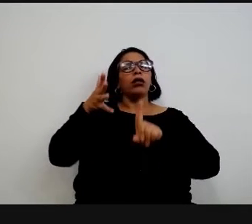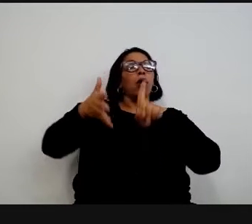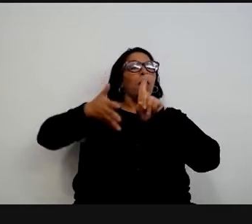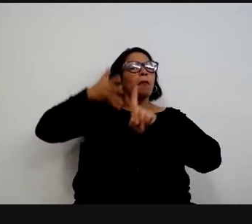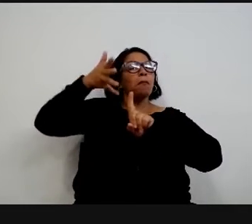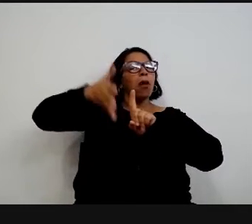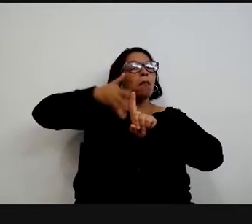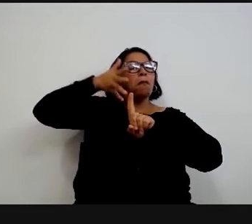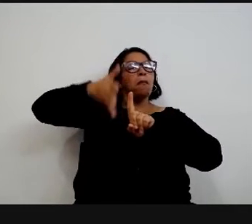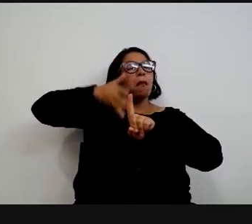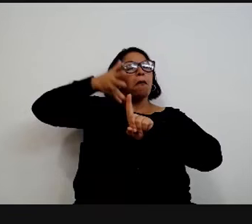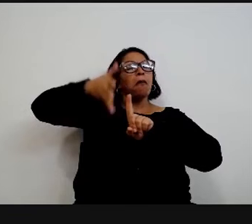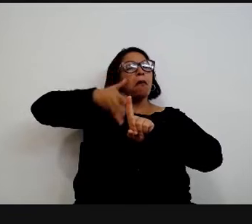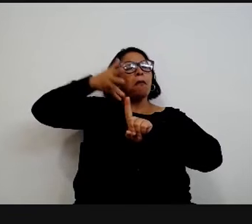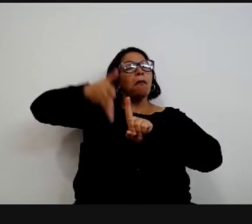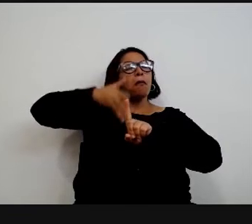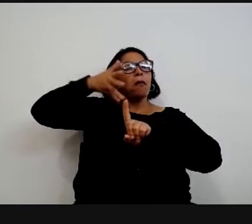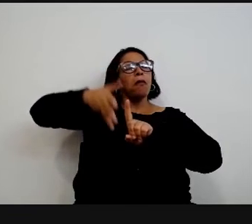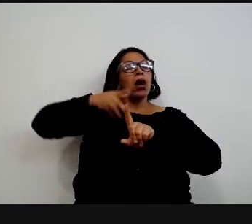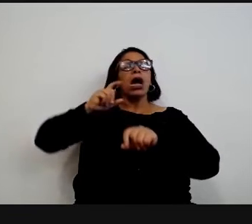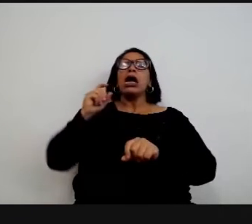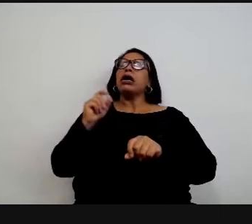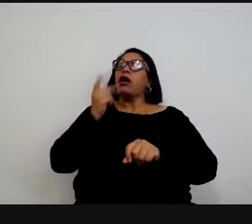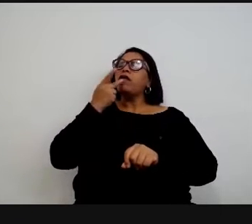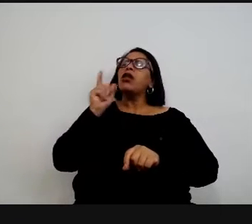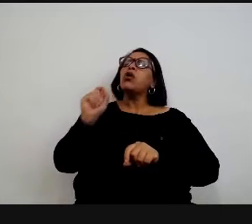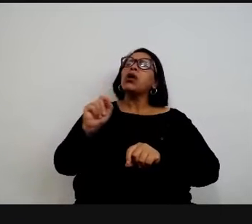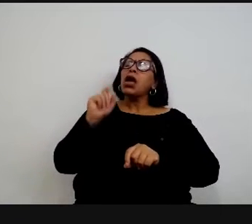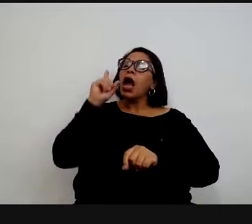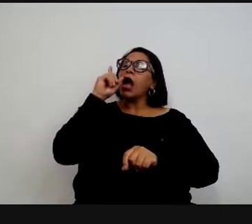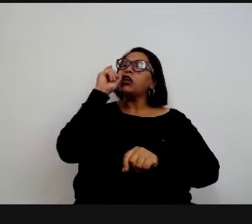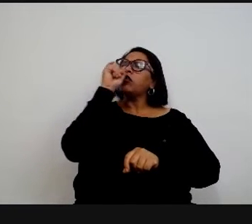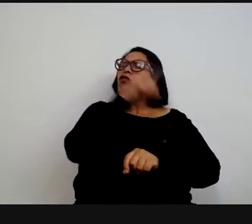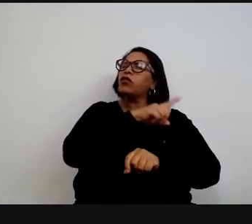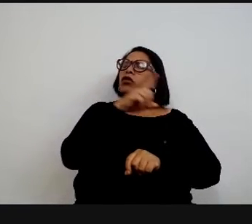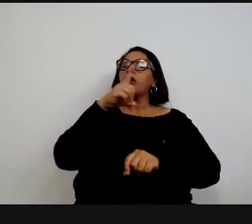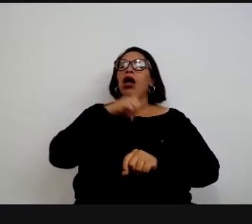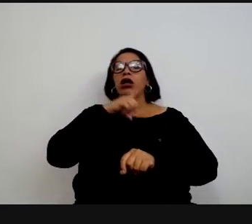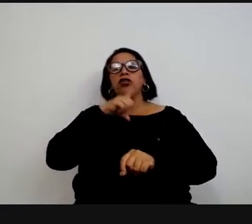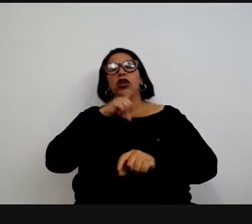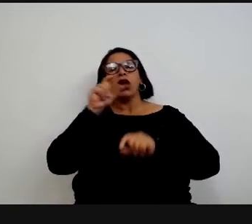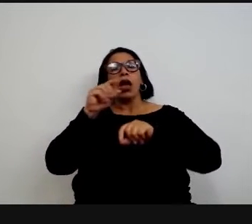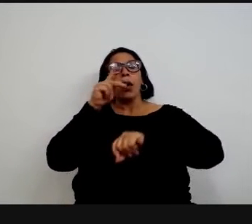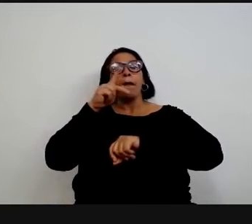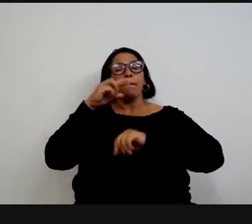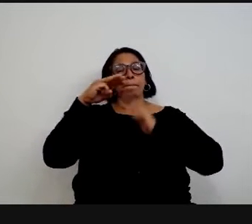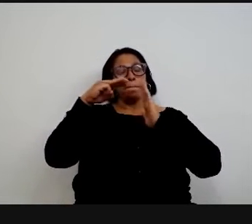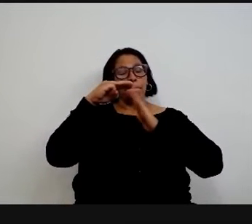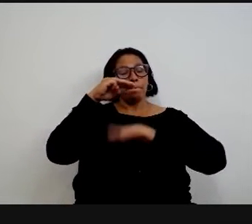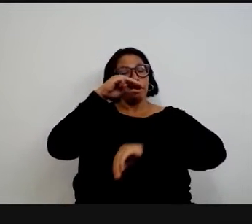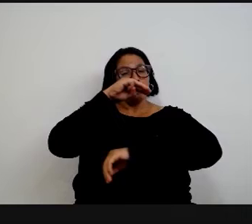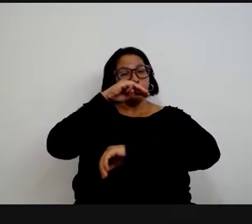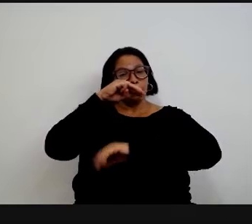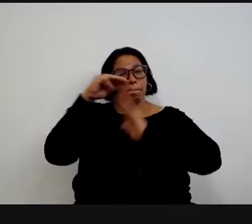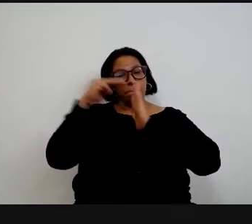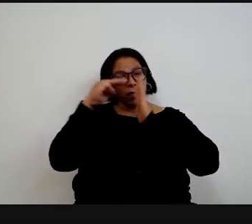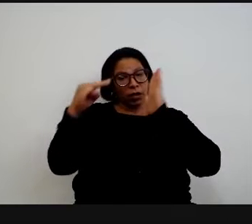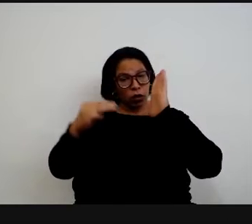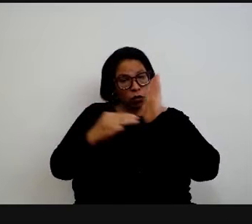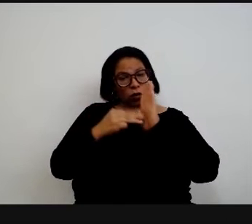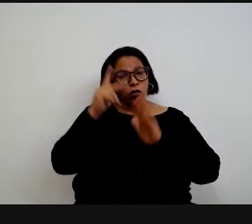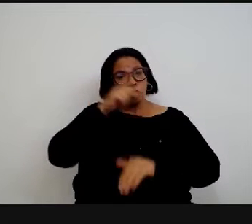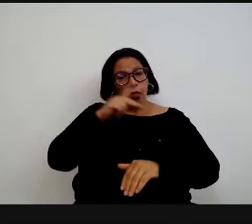sobre a dificuldade que houve inicialmente deles aplicarem essas metodologias ativas para os docentes,